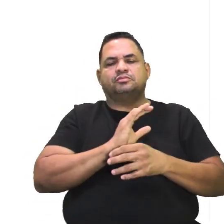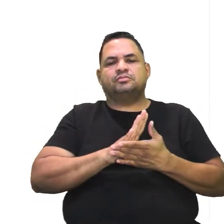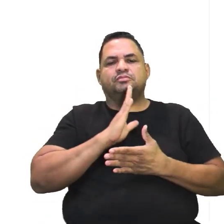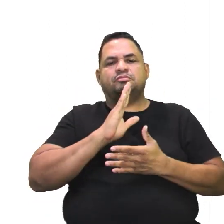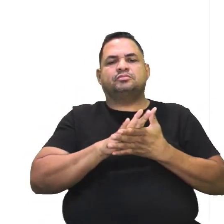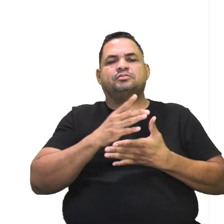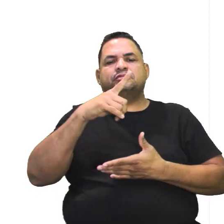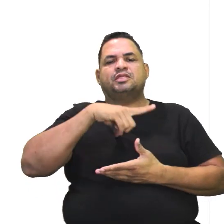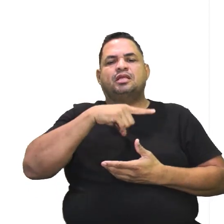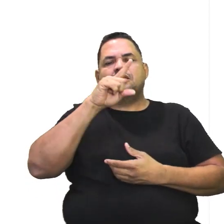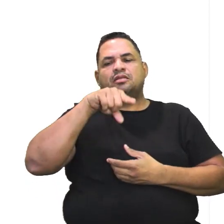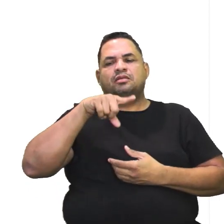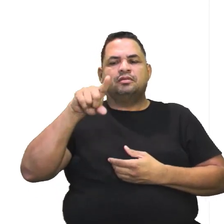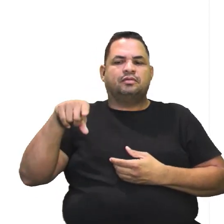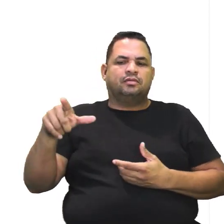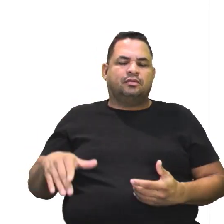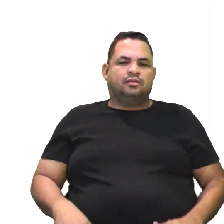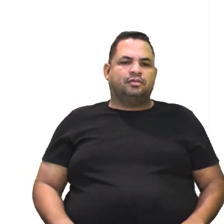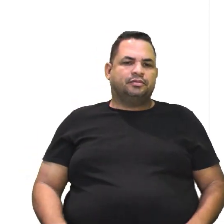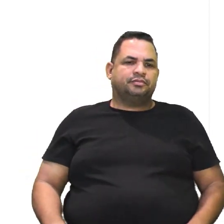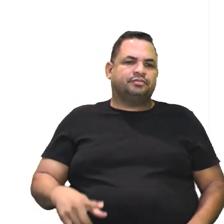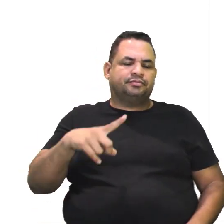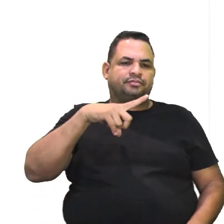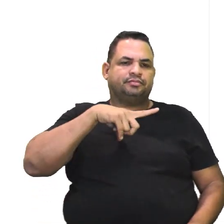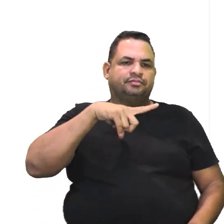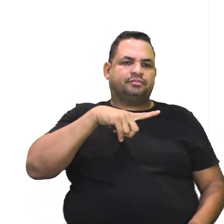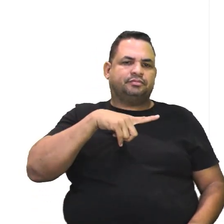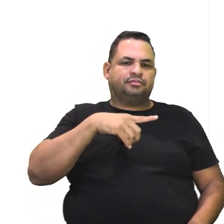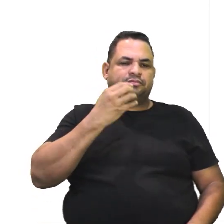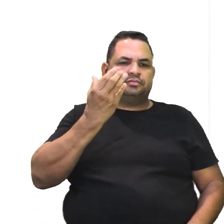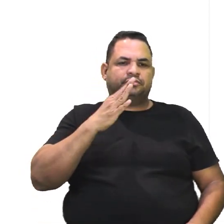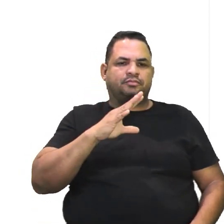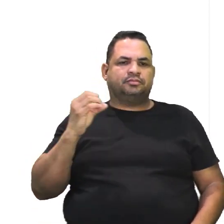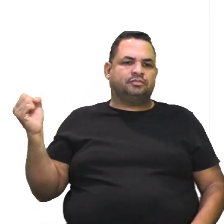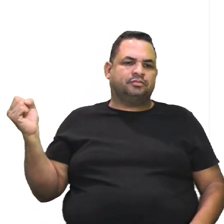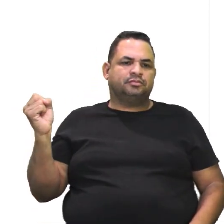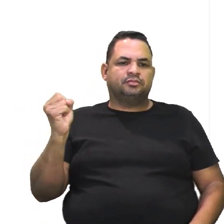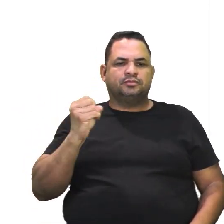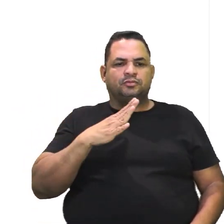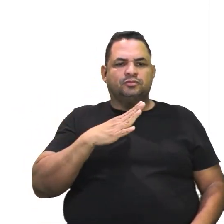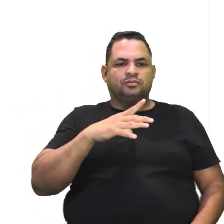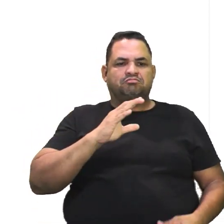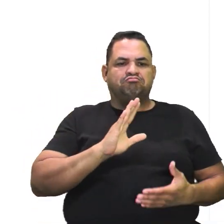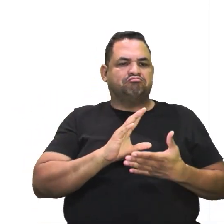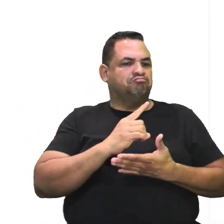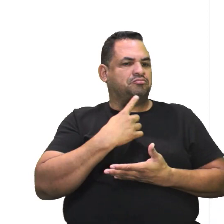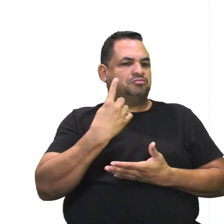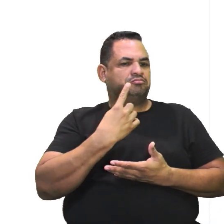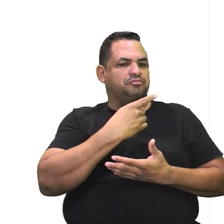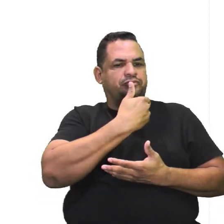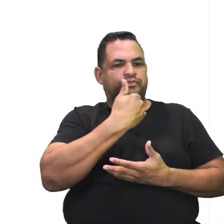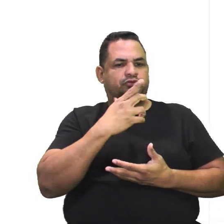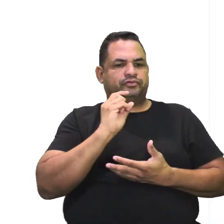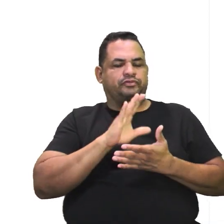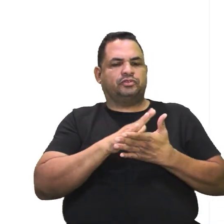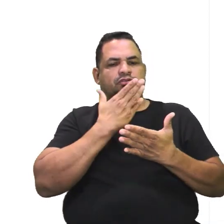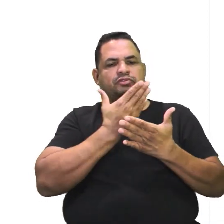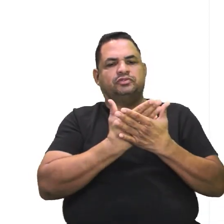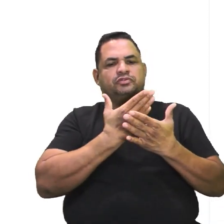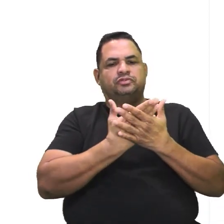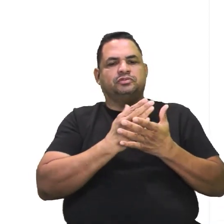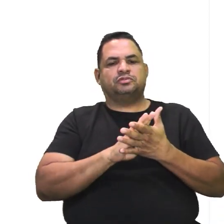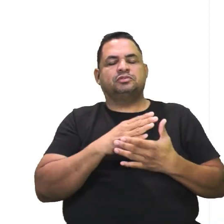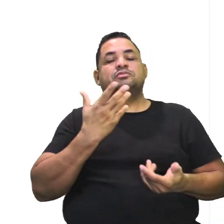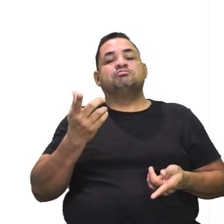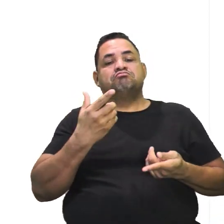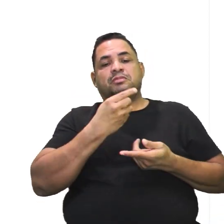envolvem os gráficos, não é à toa, tá? Então temos aqui uma galera que somente estuda, com 21,6%. Temos a